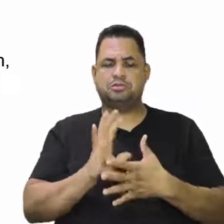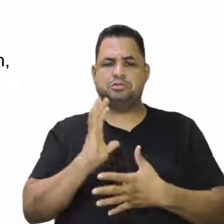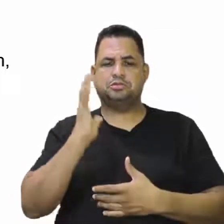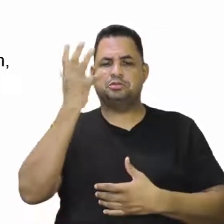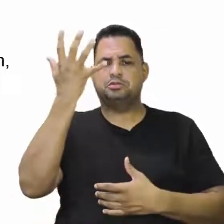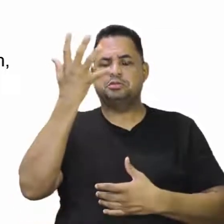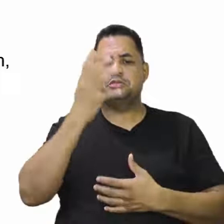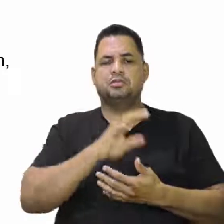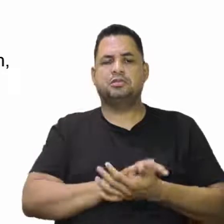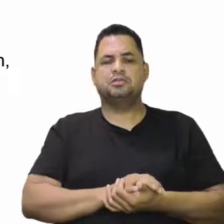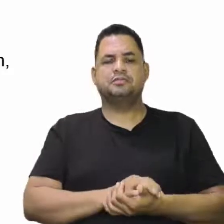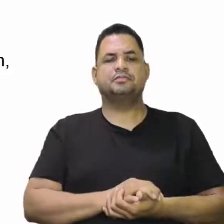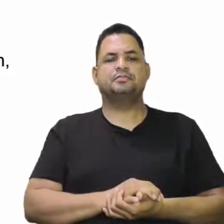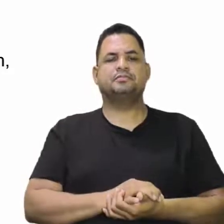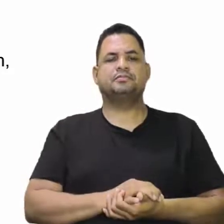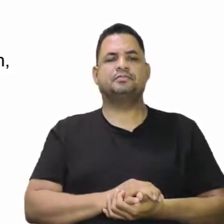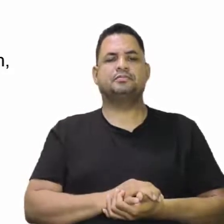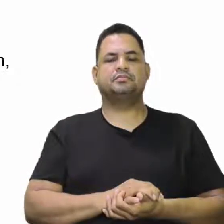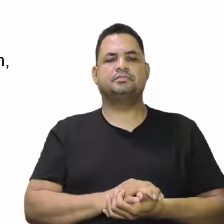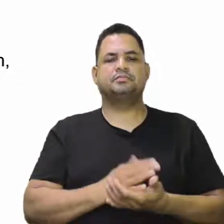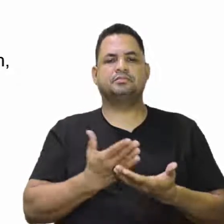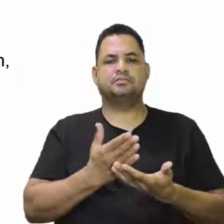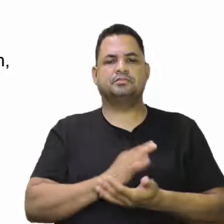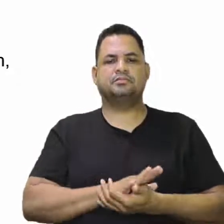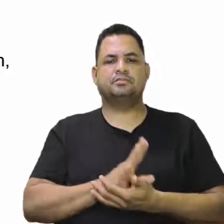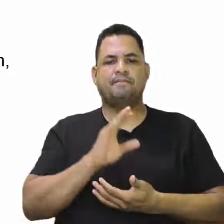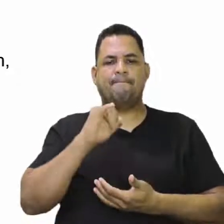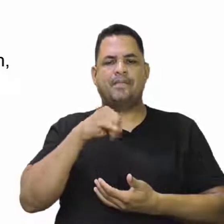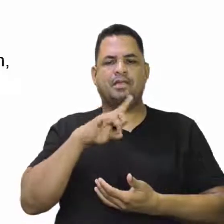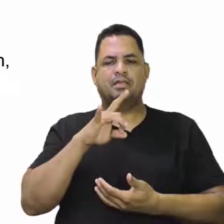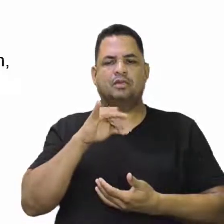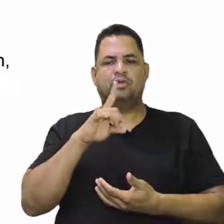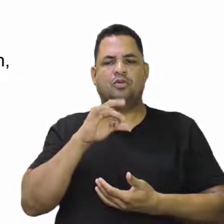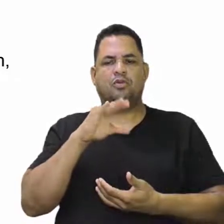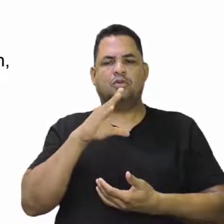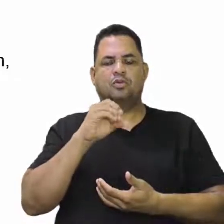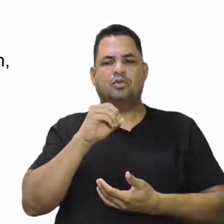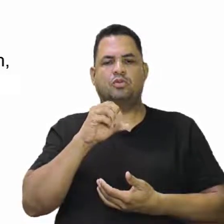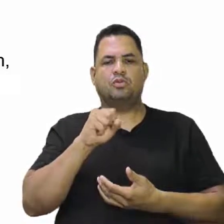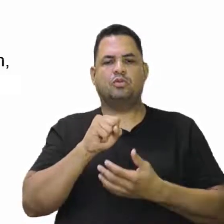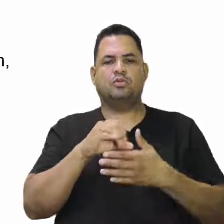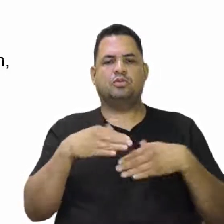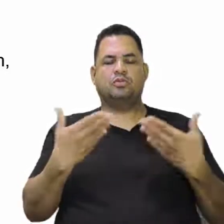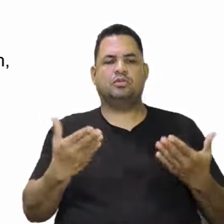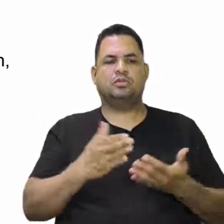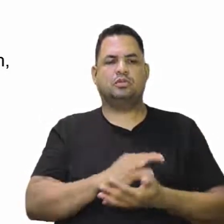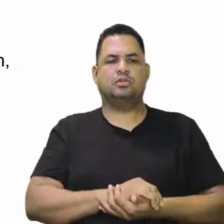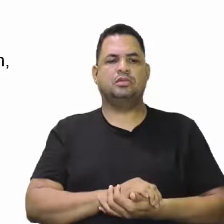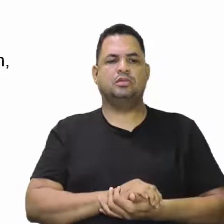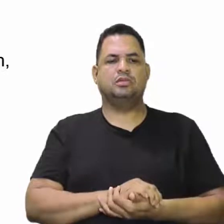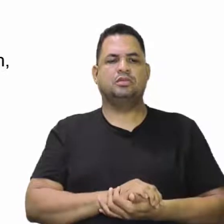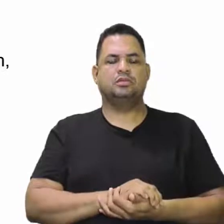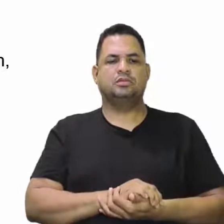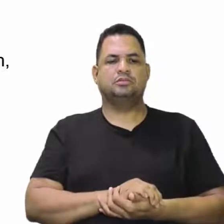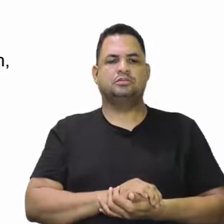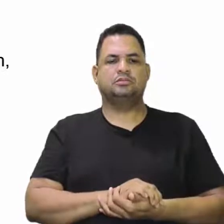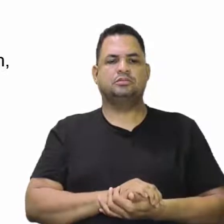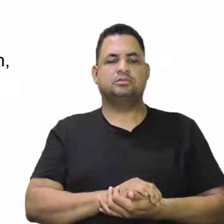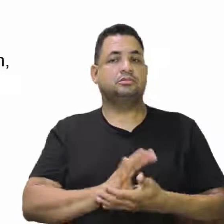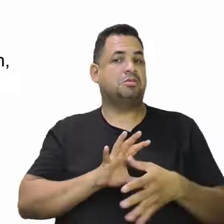meteorólogo. É alguma coisa assim. Tem palavras que não vai, viu, gente? Olha que a língua enrola e não vai. Ele não é